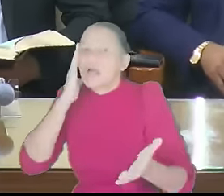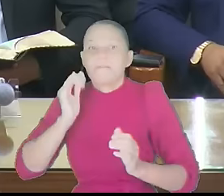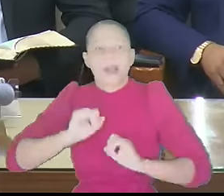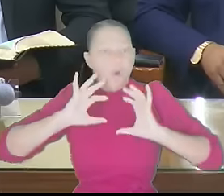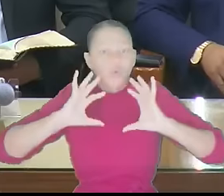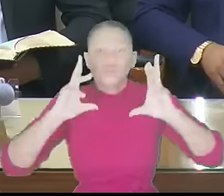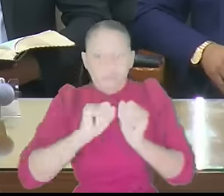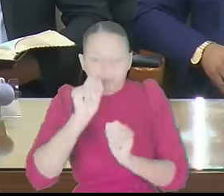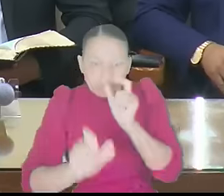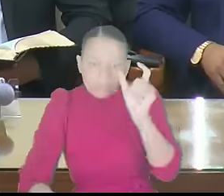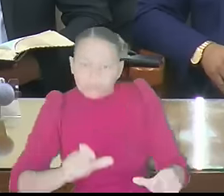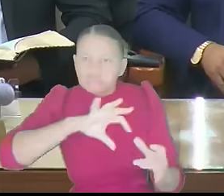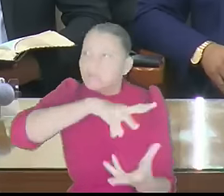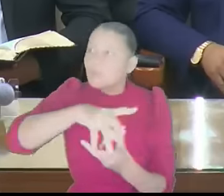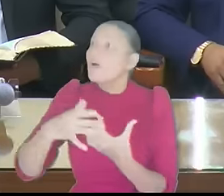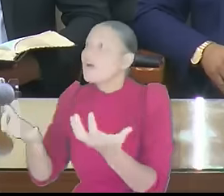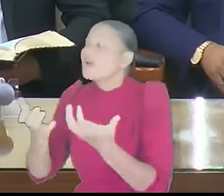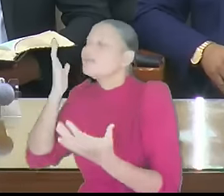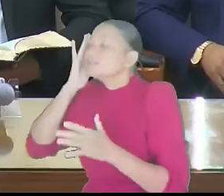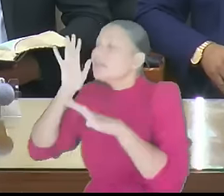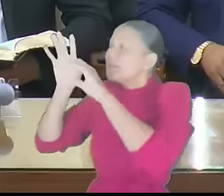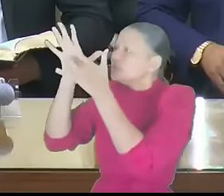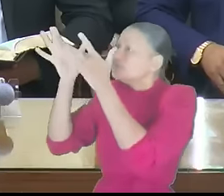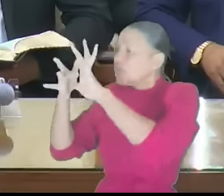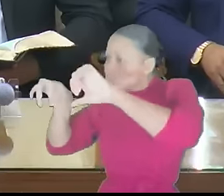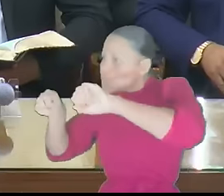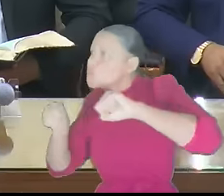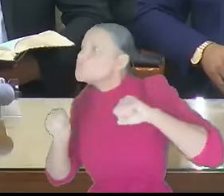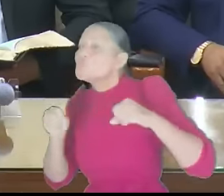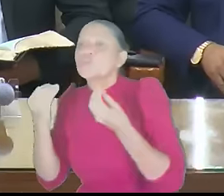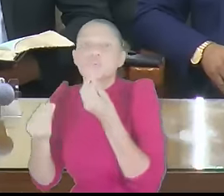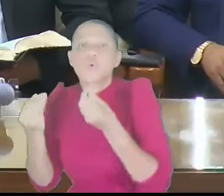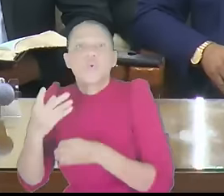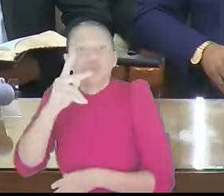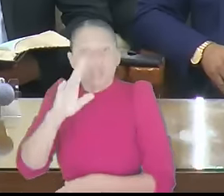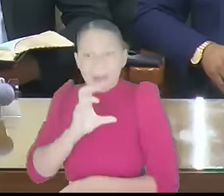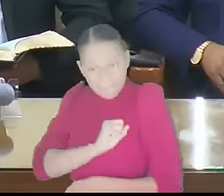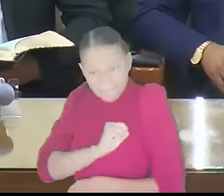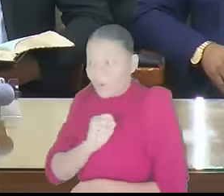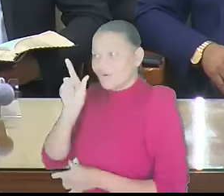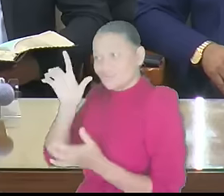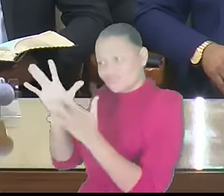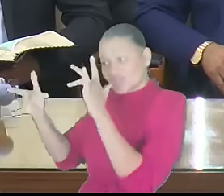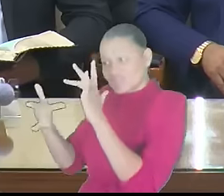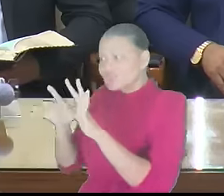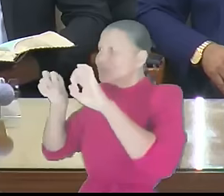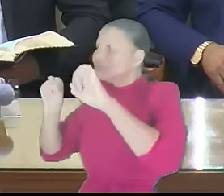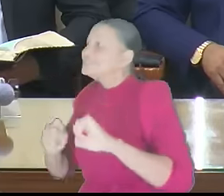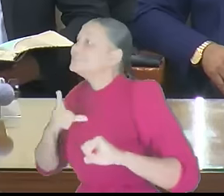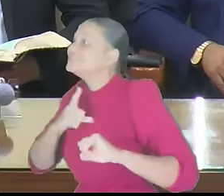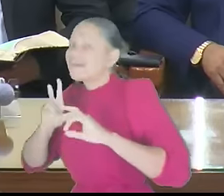quer saber de Jesus, o que é que o teu amado tem, que os outros amados não têm.